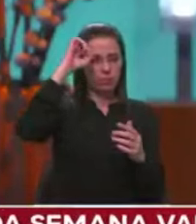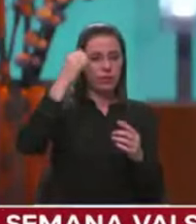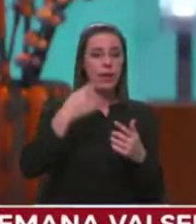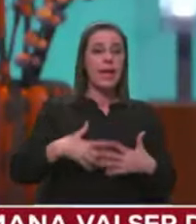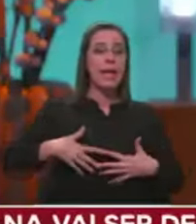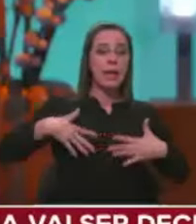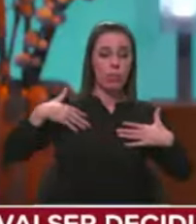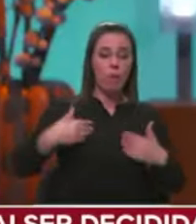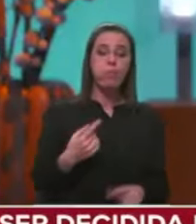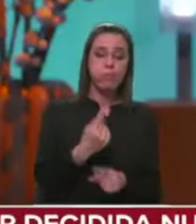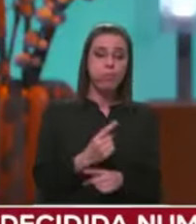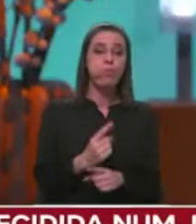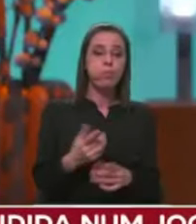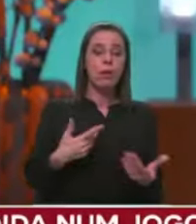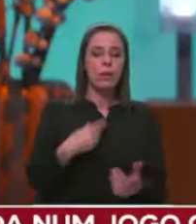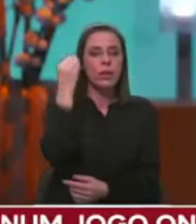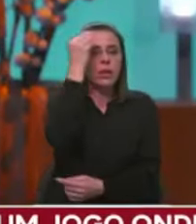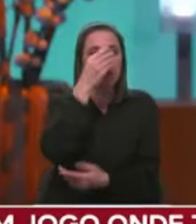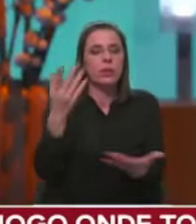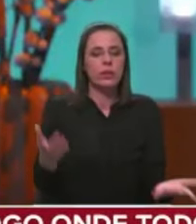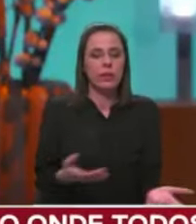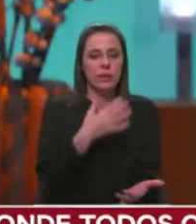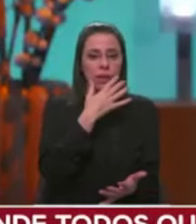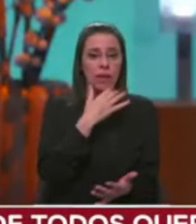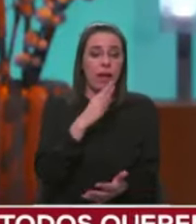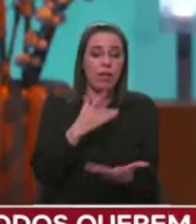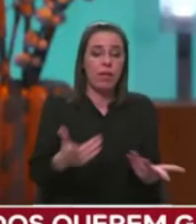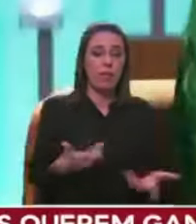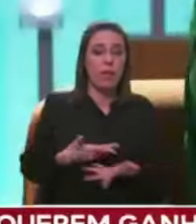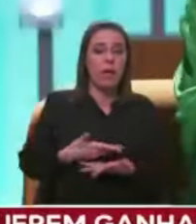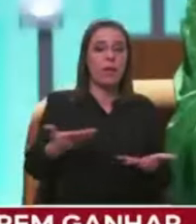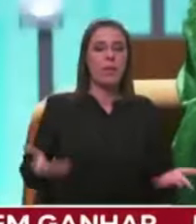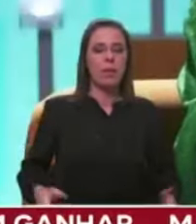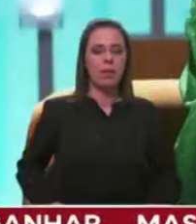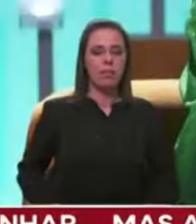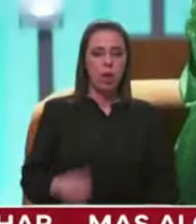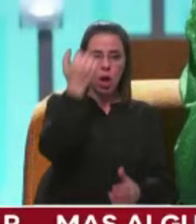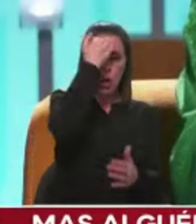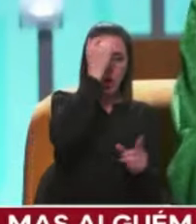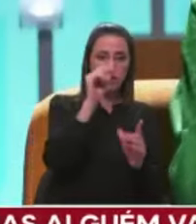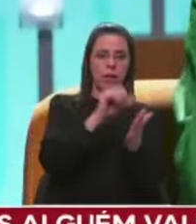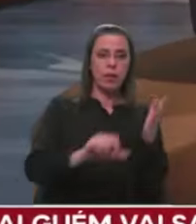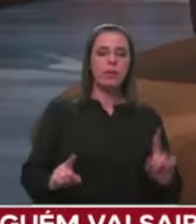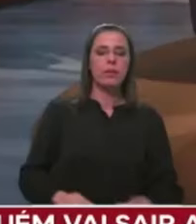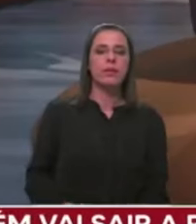parte emocional a mesma coisa, não é? Pois tinha saudades, porque eu tenho filhos, tenho um bebê. Não se arrepende de ter desistido?